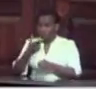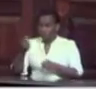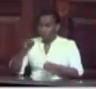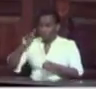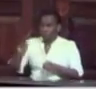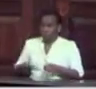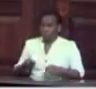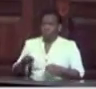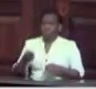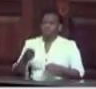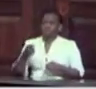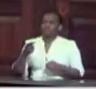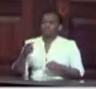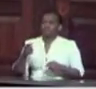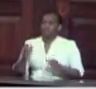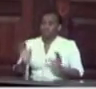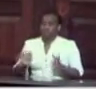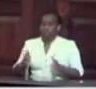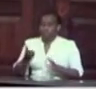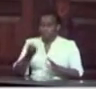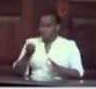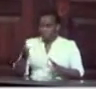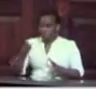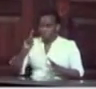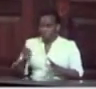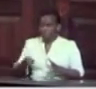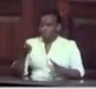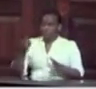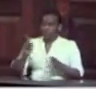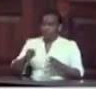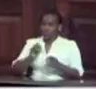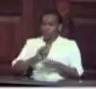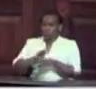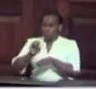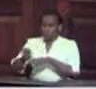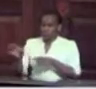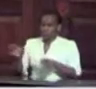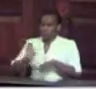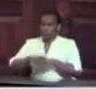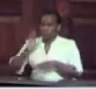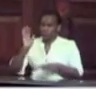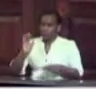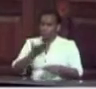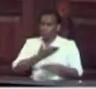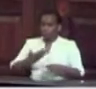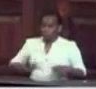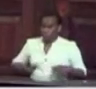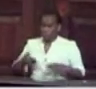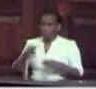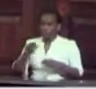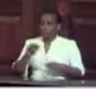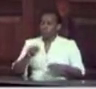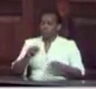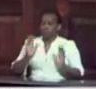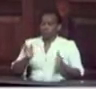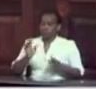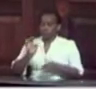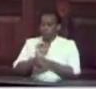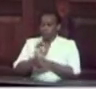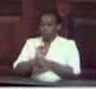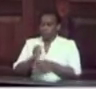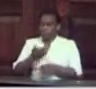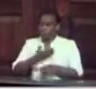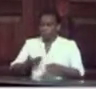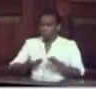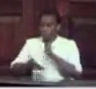de reais em relação aos mais de 600 milhões dispendidos atualmente pelo governo do Estado com a subvenção do bilhete único.